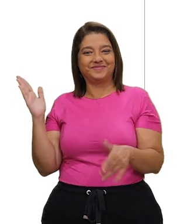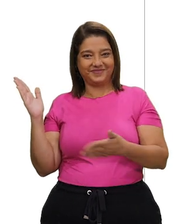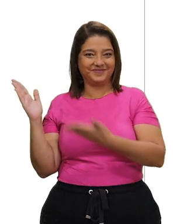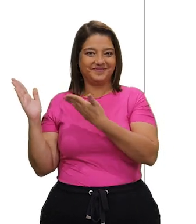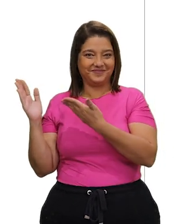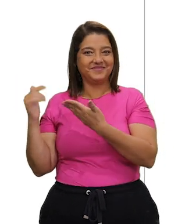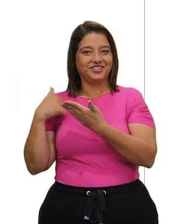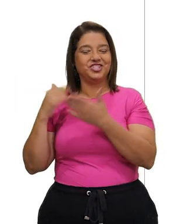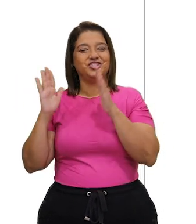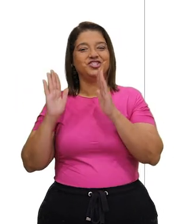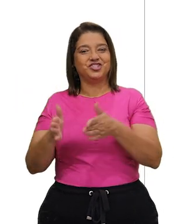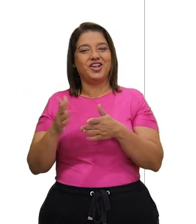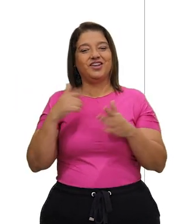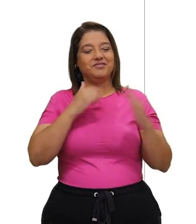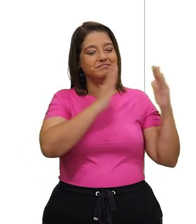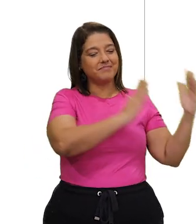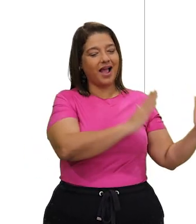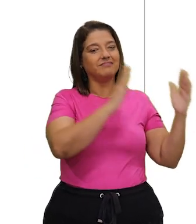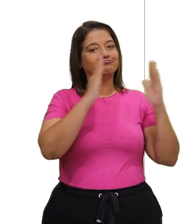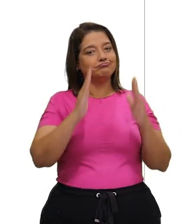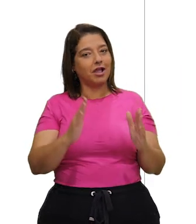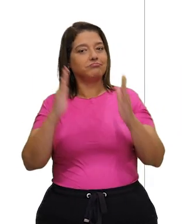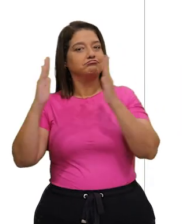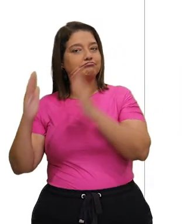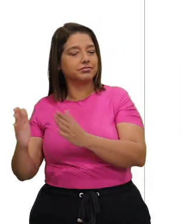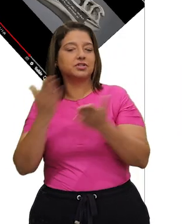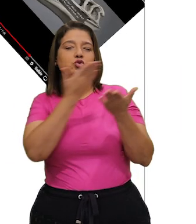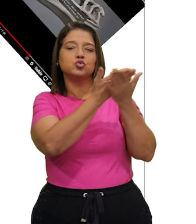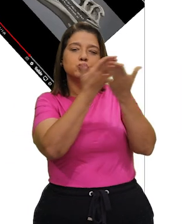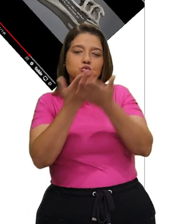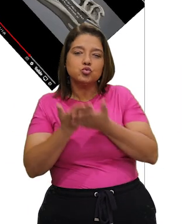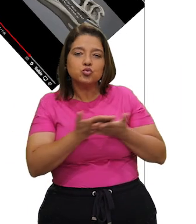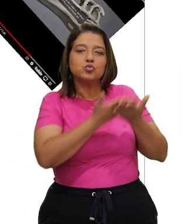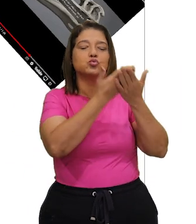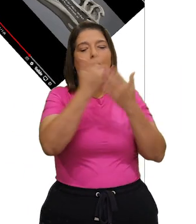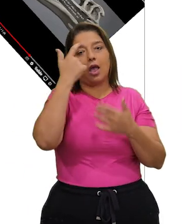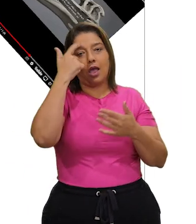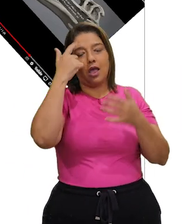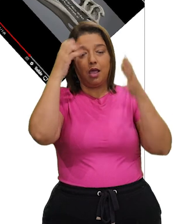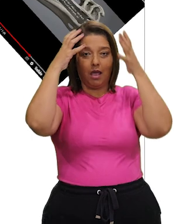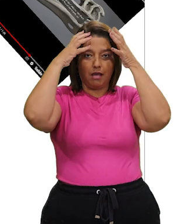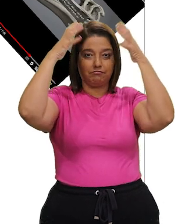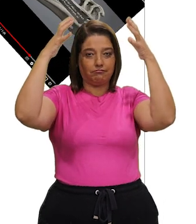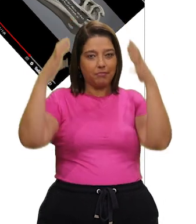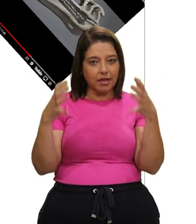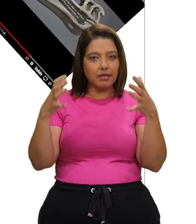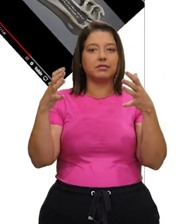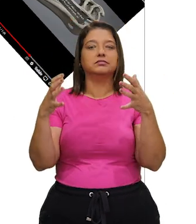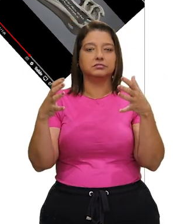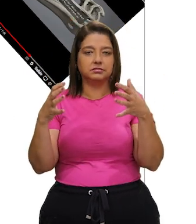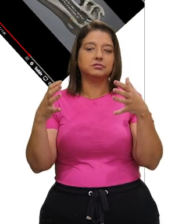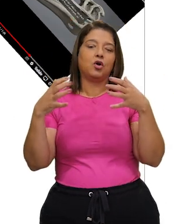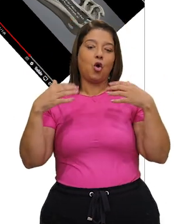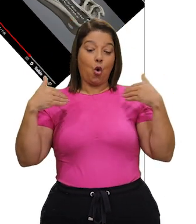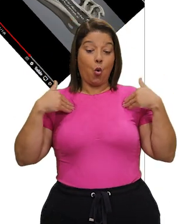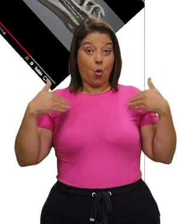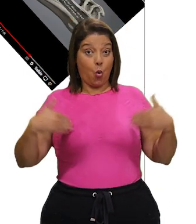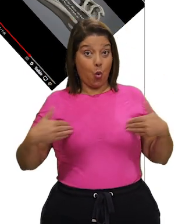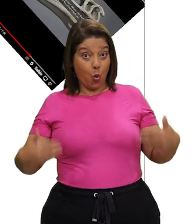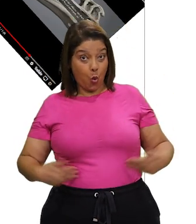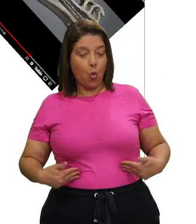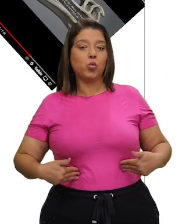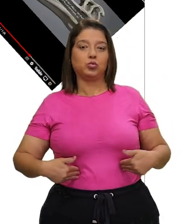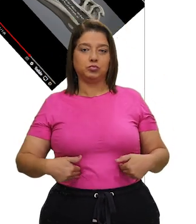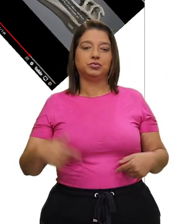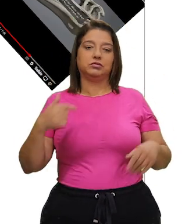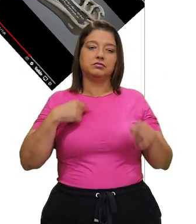foi exatamente essa com alguns estudos de cabeça aqui embaixo Mas esse corpo foi inteiramente assim